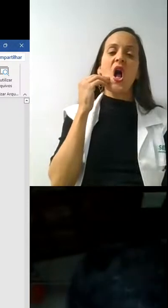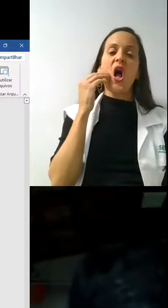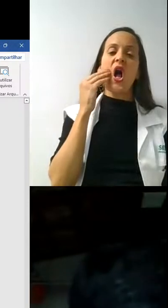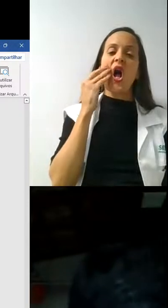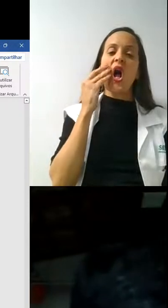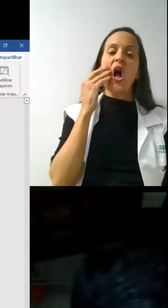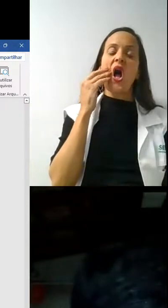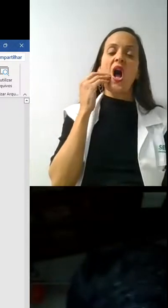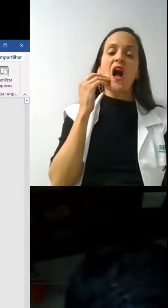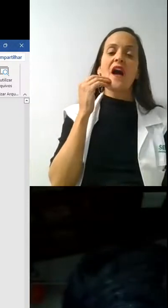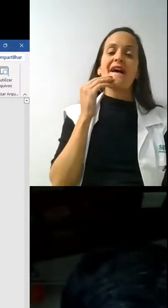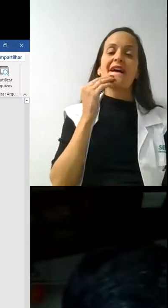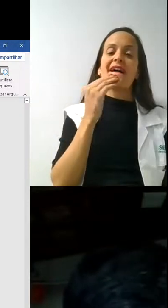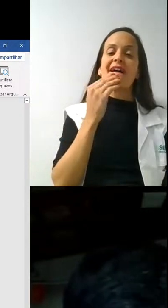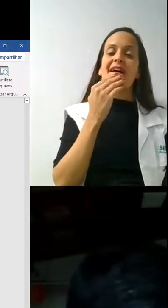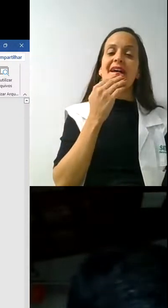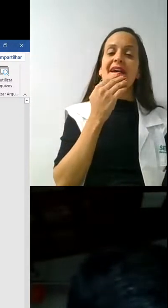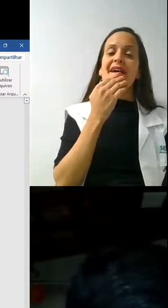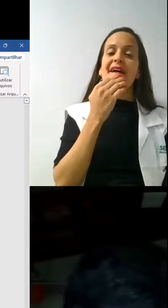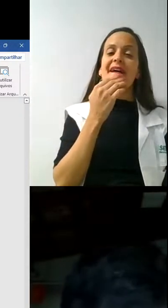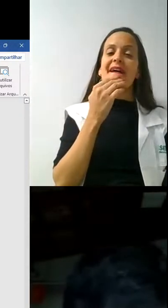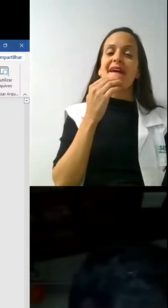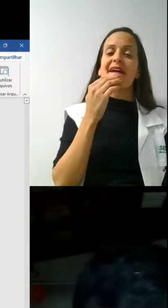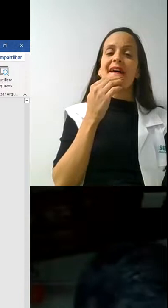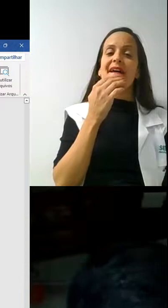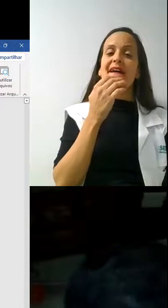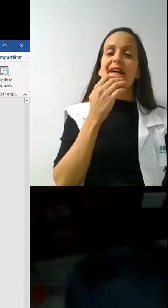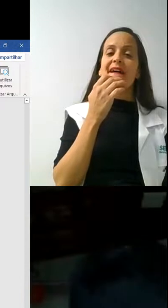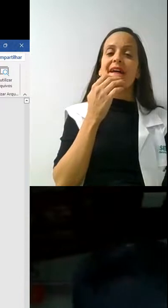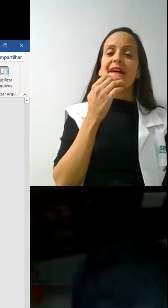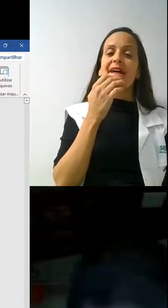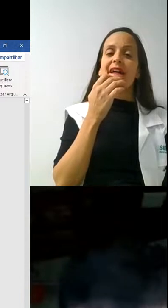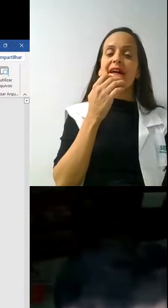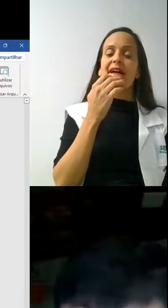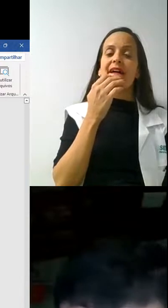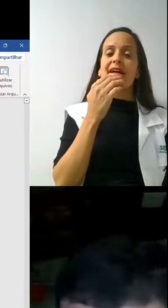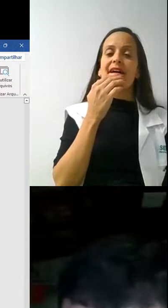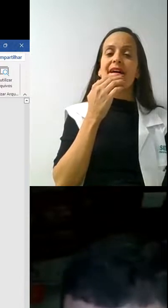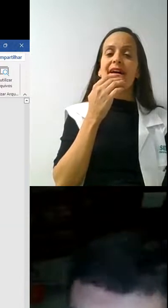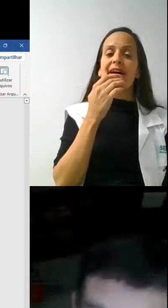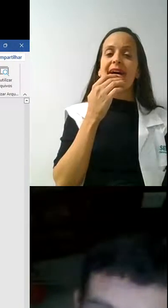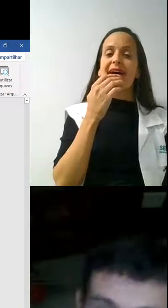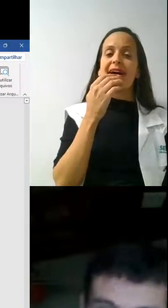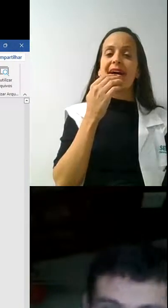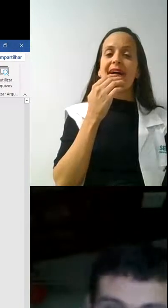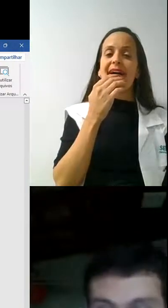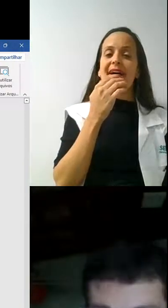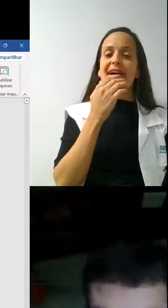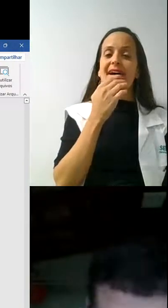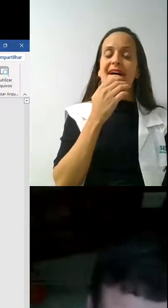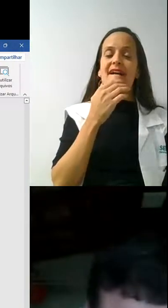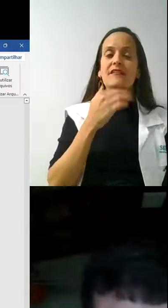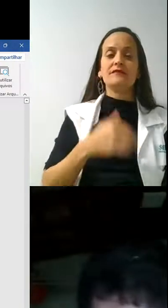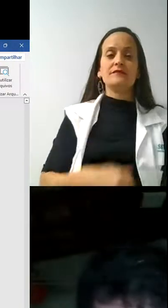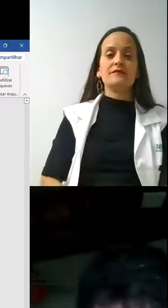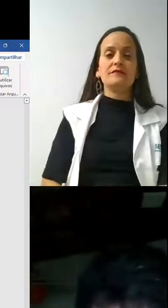Não, poste número 5, poste número 4. É, essa mesma situação. Deixa eu pegar o desenho